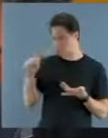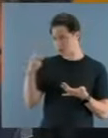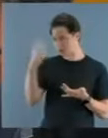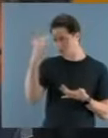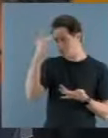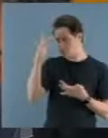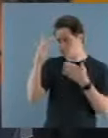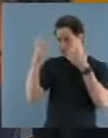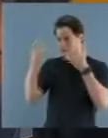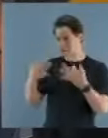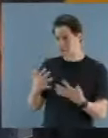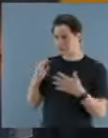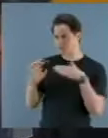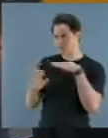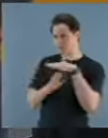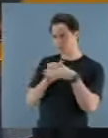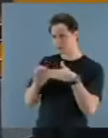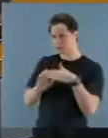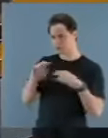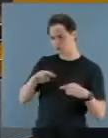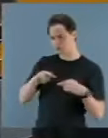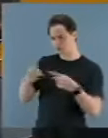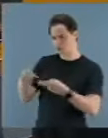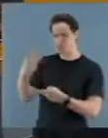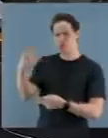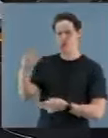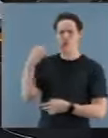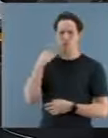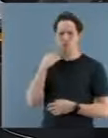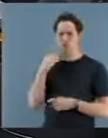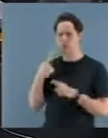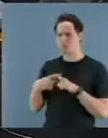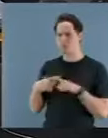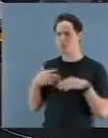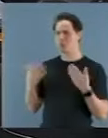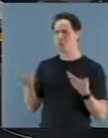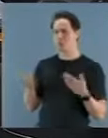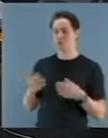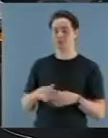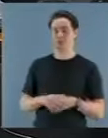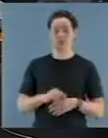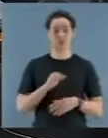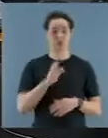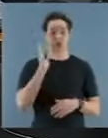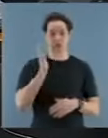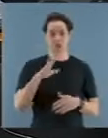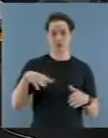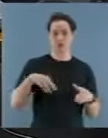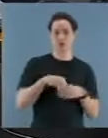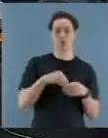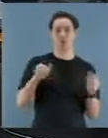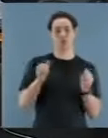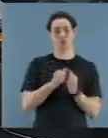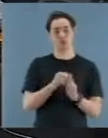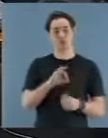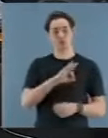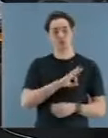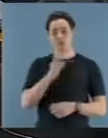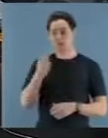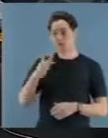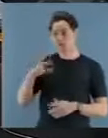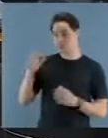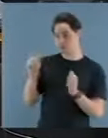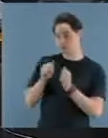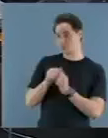explicar? Uma empresa depositando na sua conta, por quê? Essa aí já está nos autos da Polícia Federal, está na PGR.